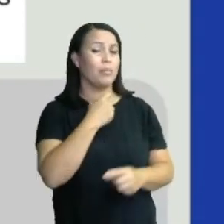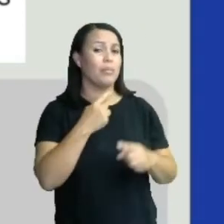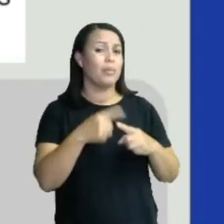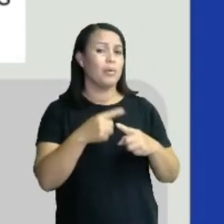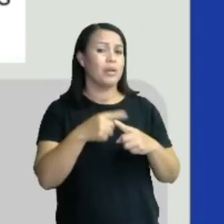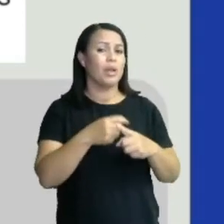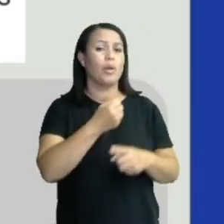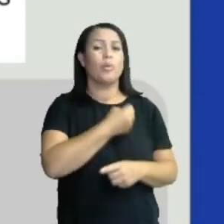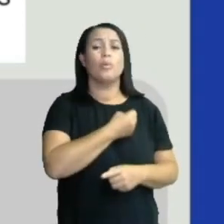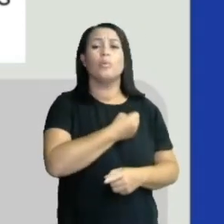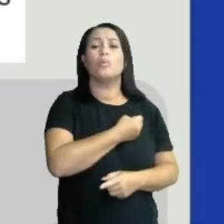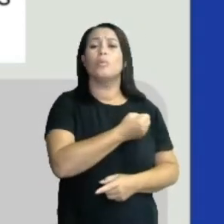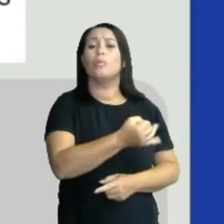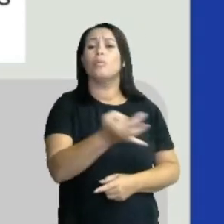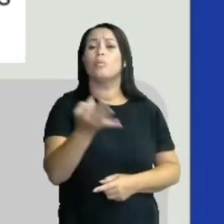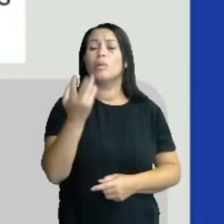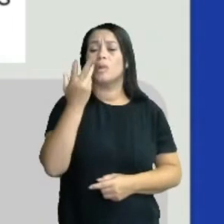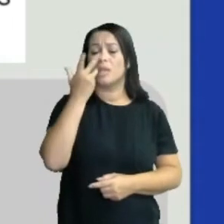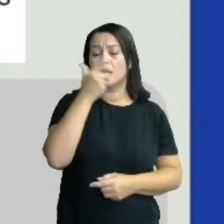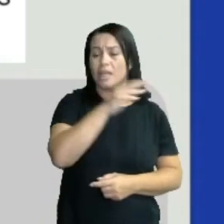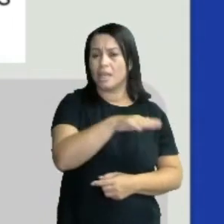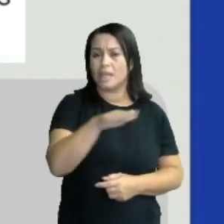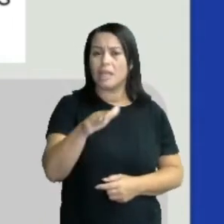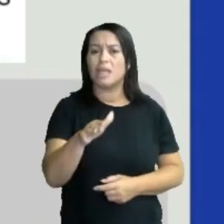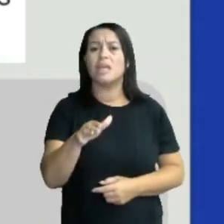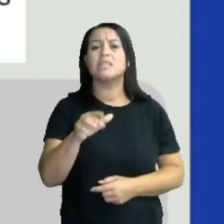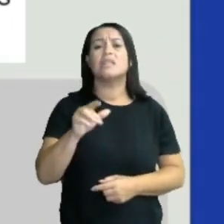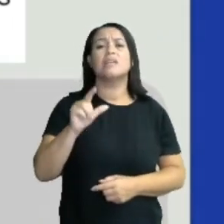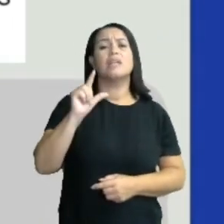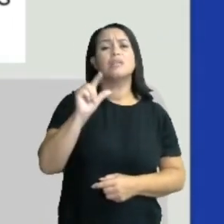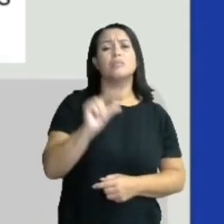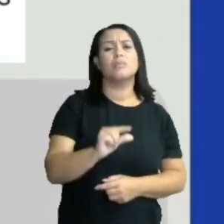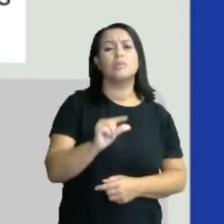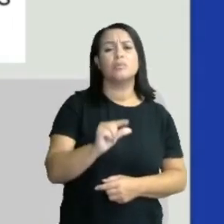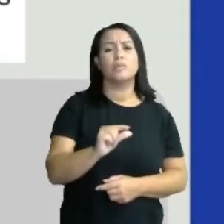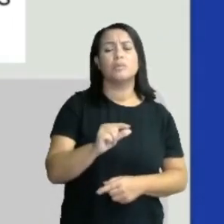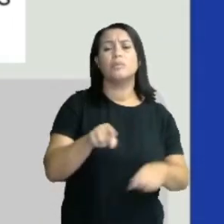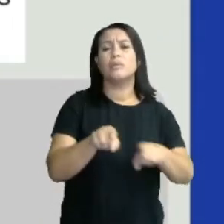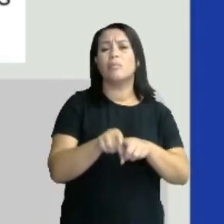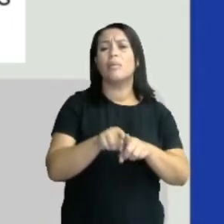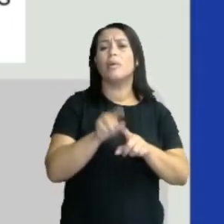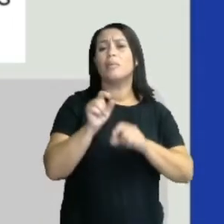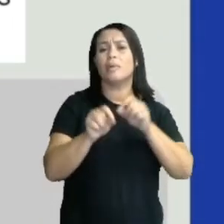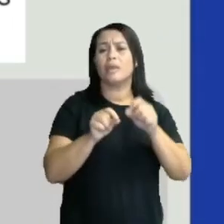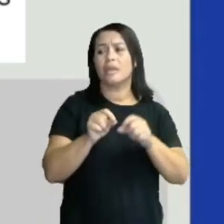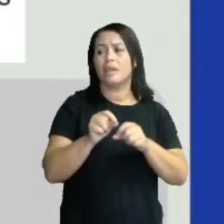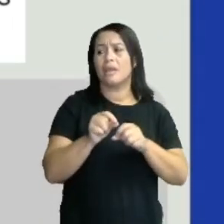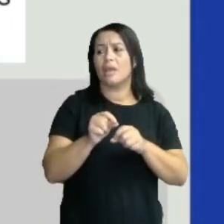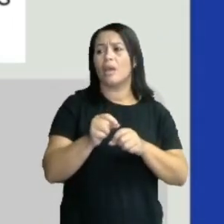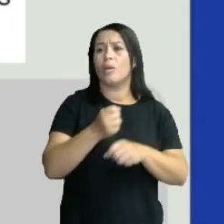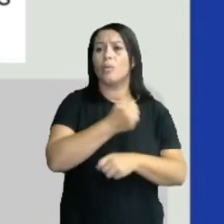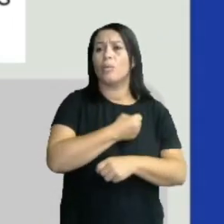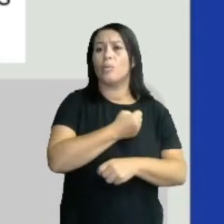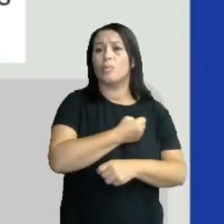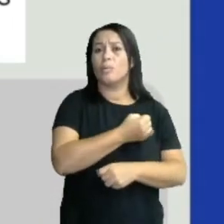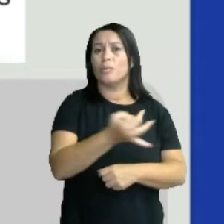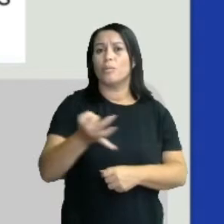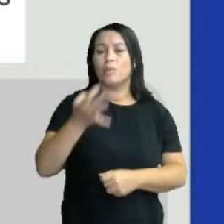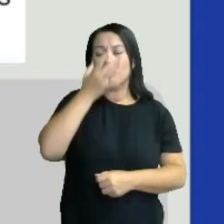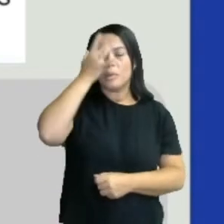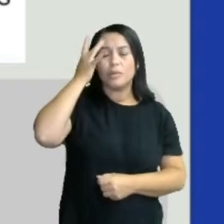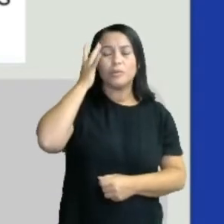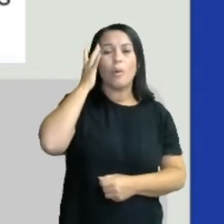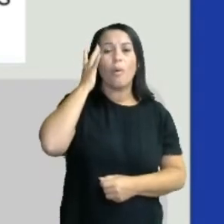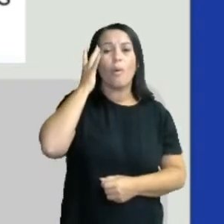o número de crianças no total da população vem diminuindo, ao mesmo tempo em que o número de idosos vem